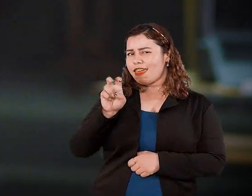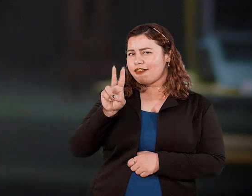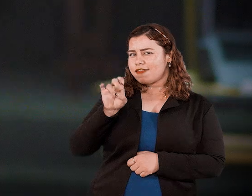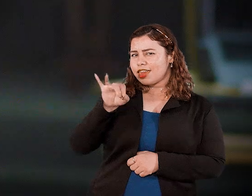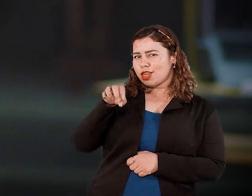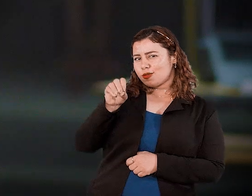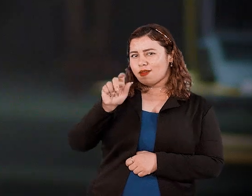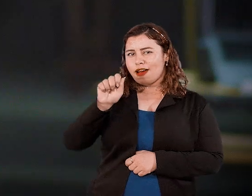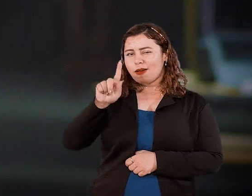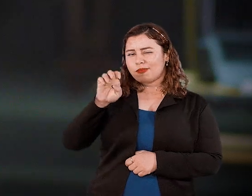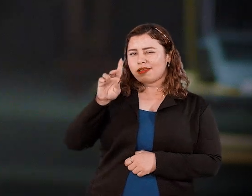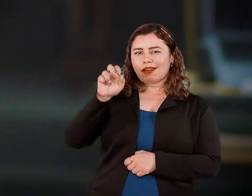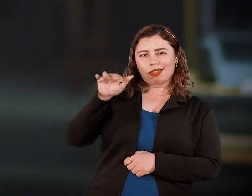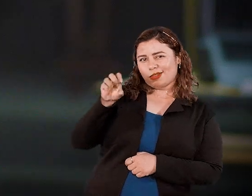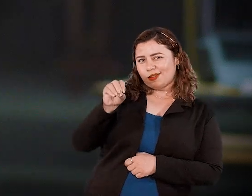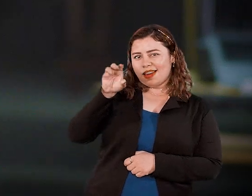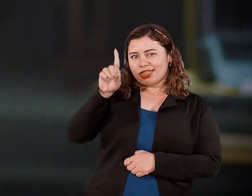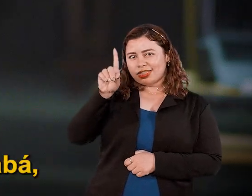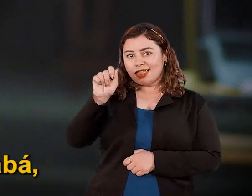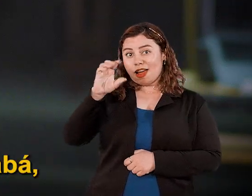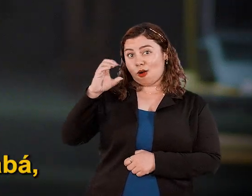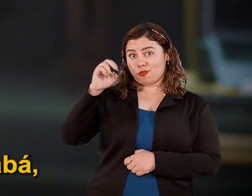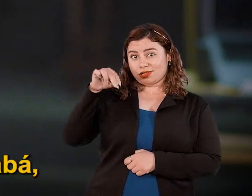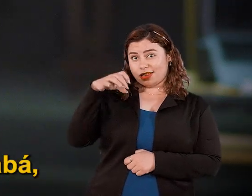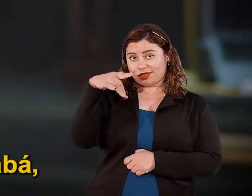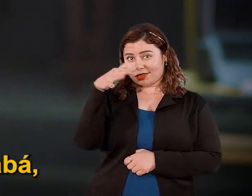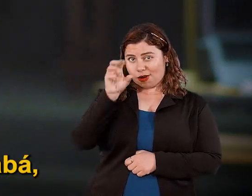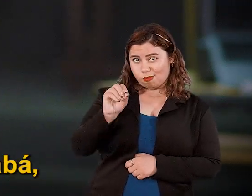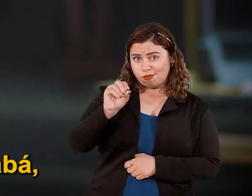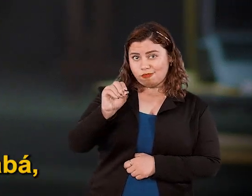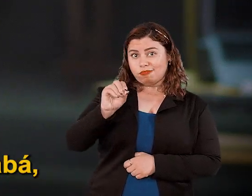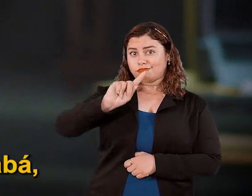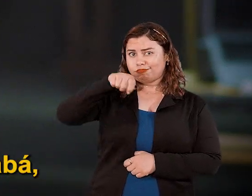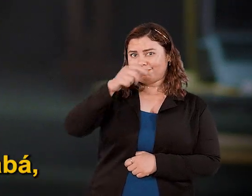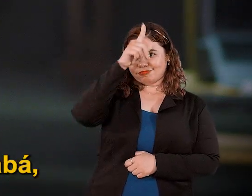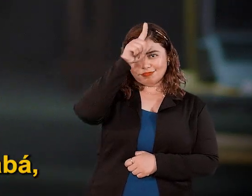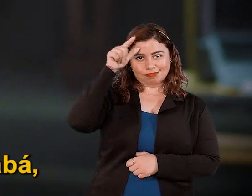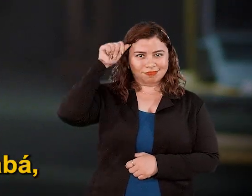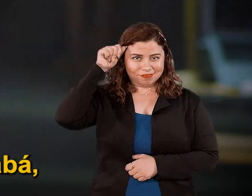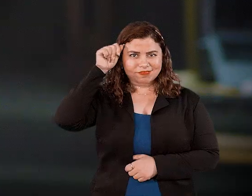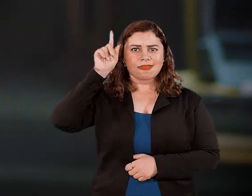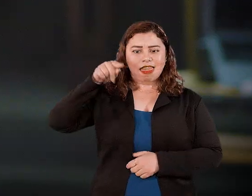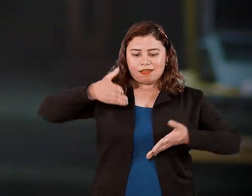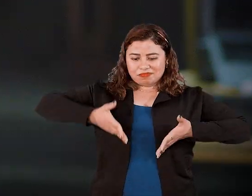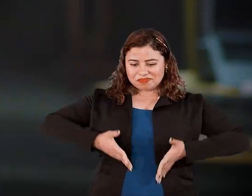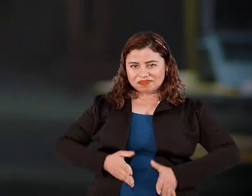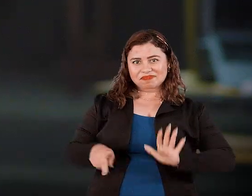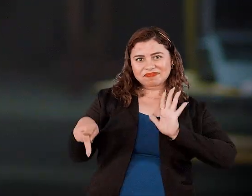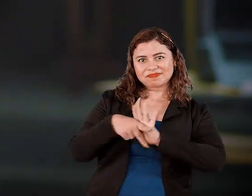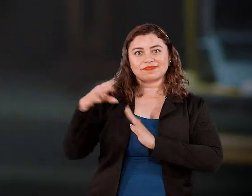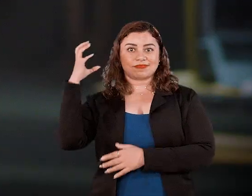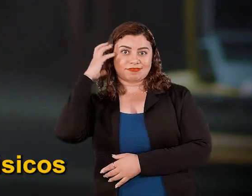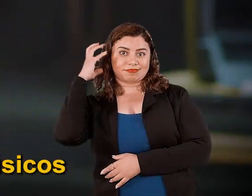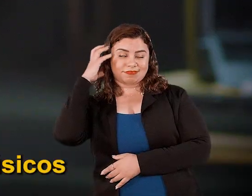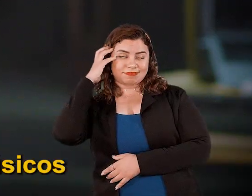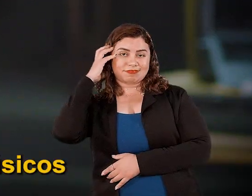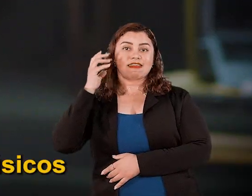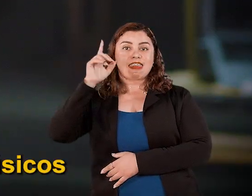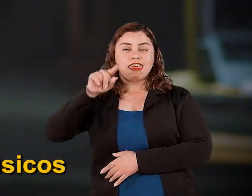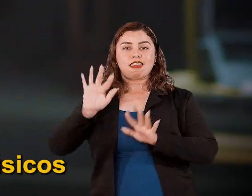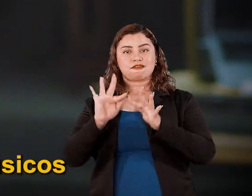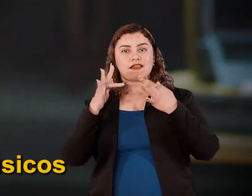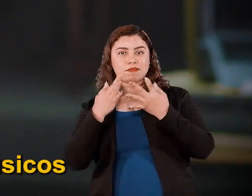quem é Levino Albano da Conceição? Levino Albano é natural de Cuiabá, de